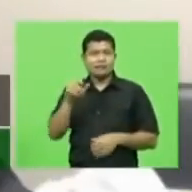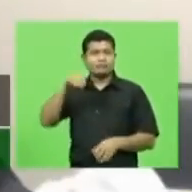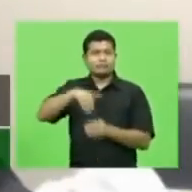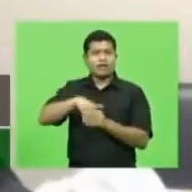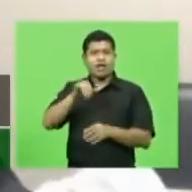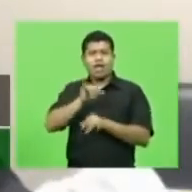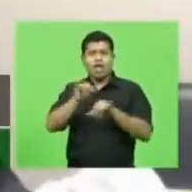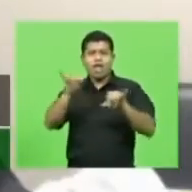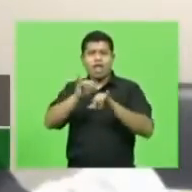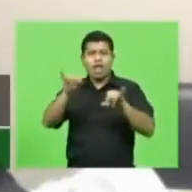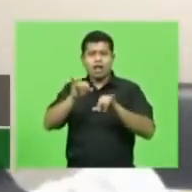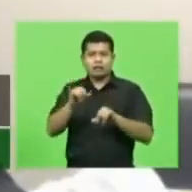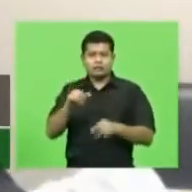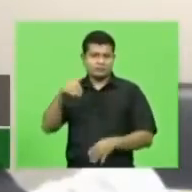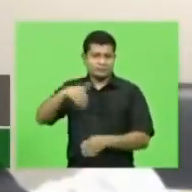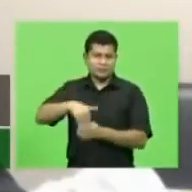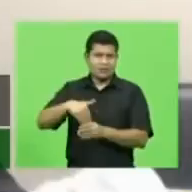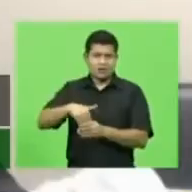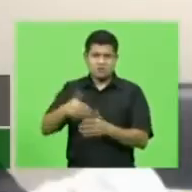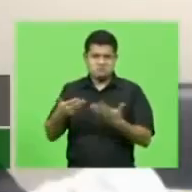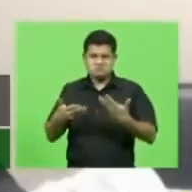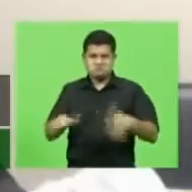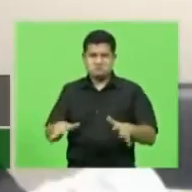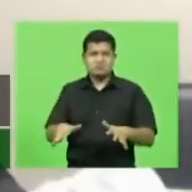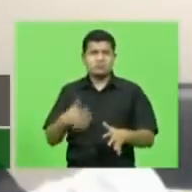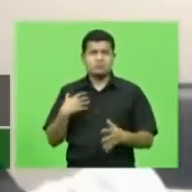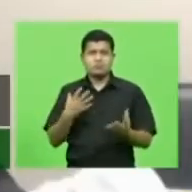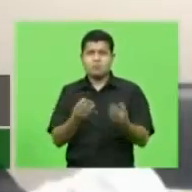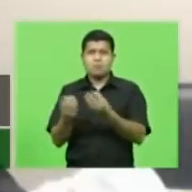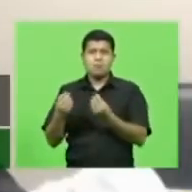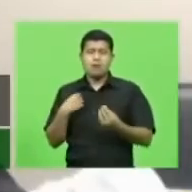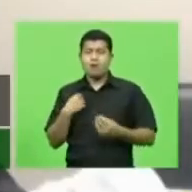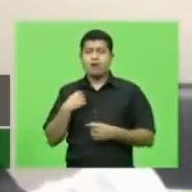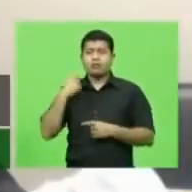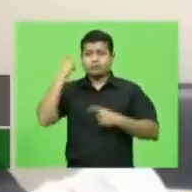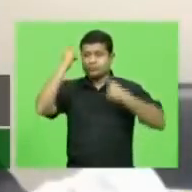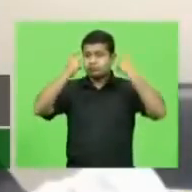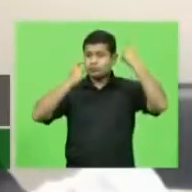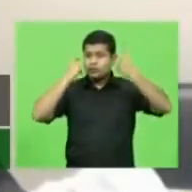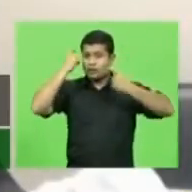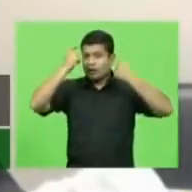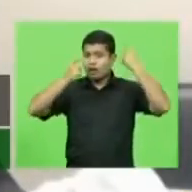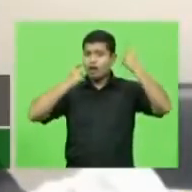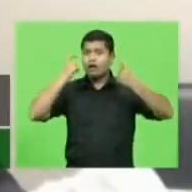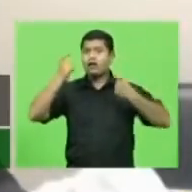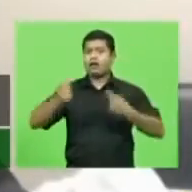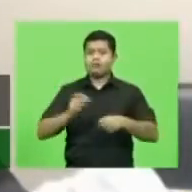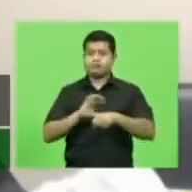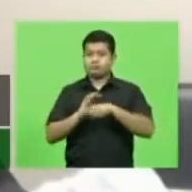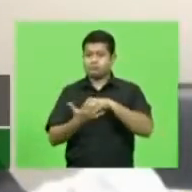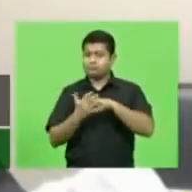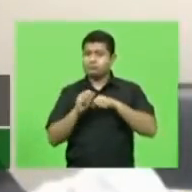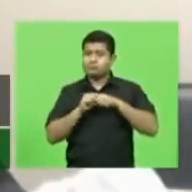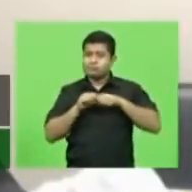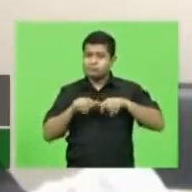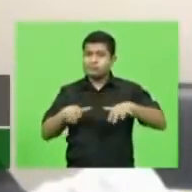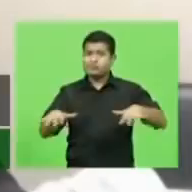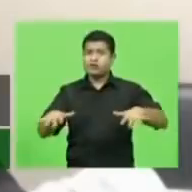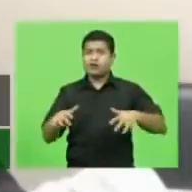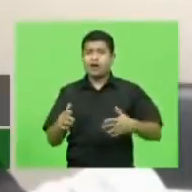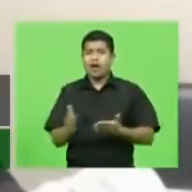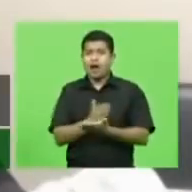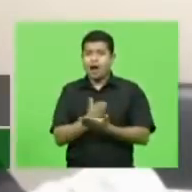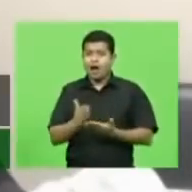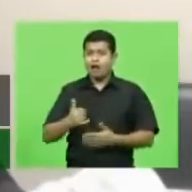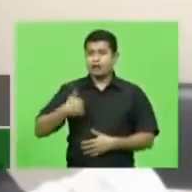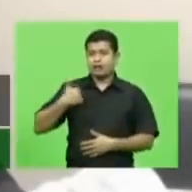não foi votar, entendemos que muita gente, talvez com a preocupação, né, sobre a pandemia, as pessoas de mais